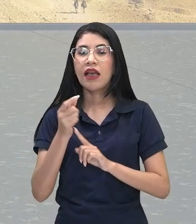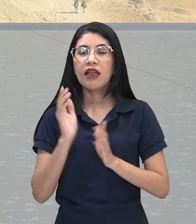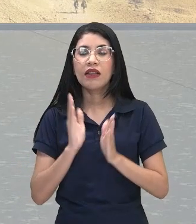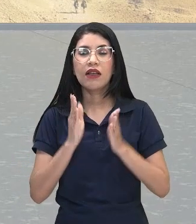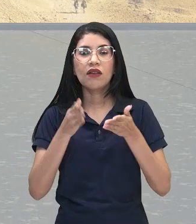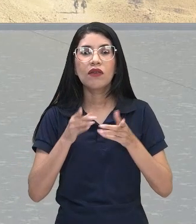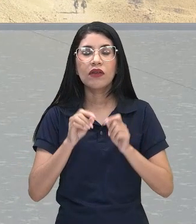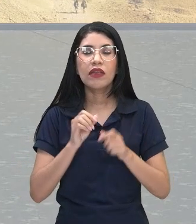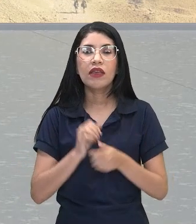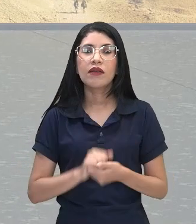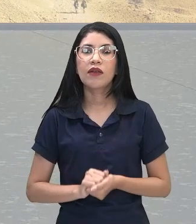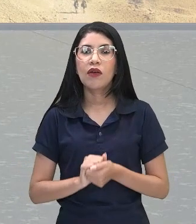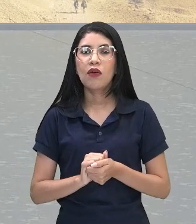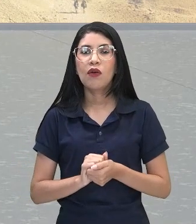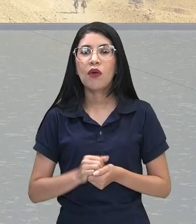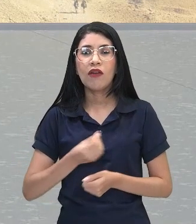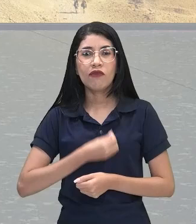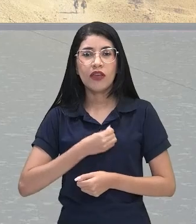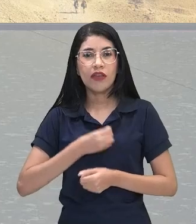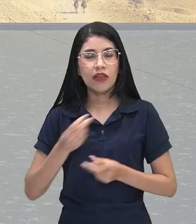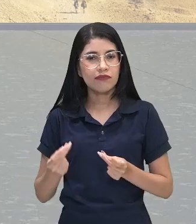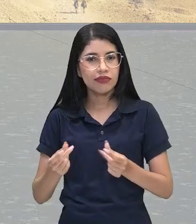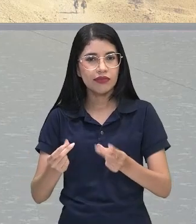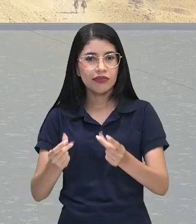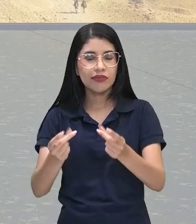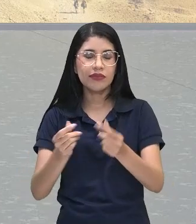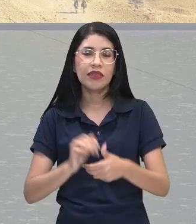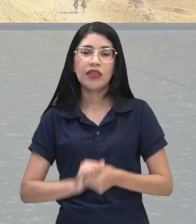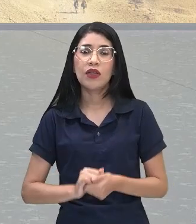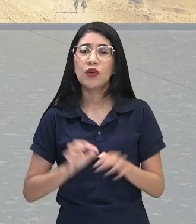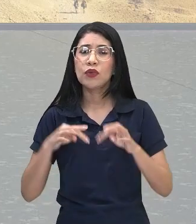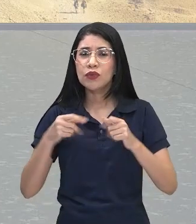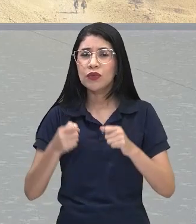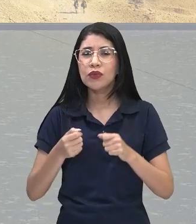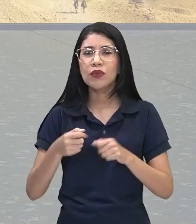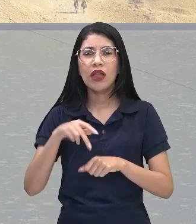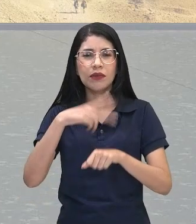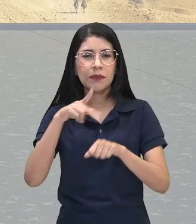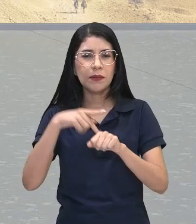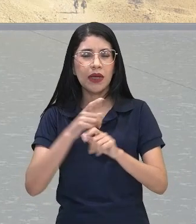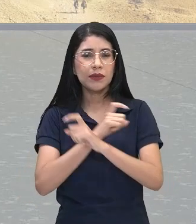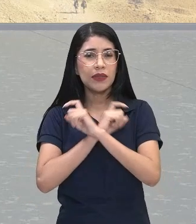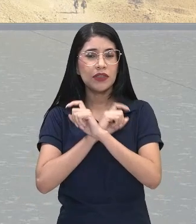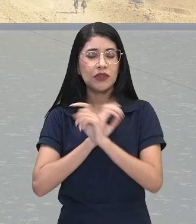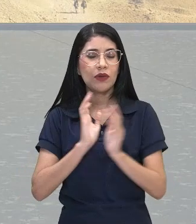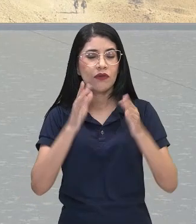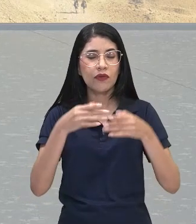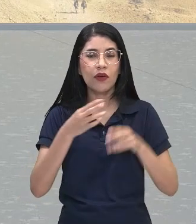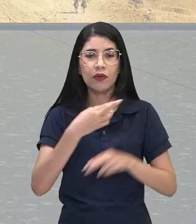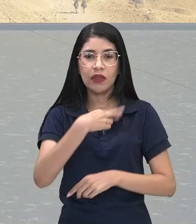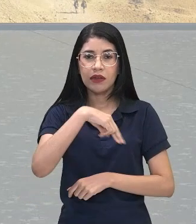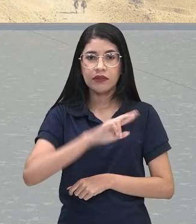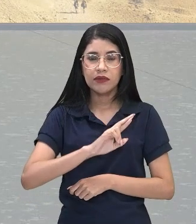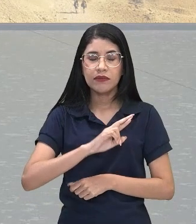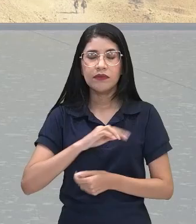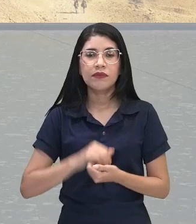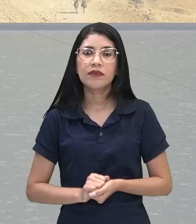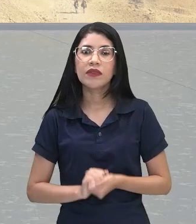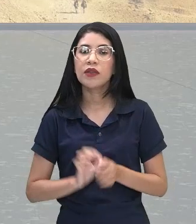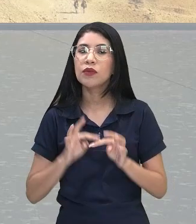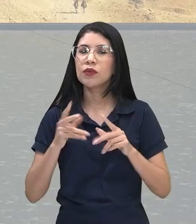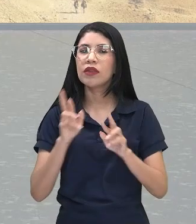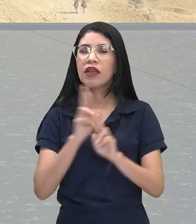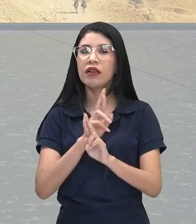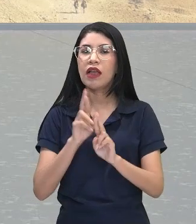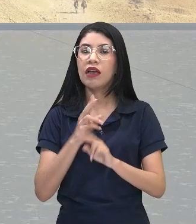a eternidade. Então, tudo no Egito era voltado para a religiosidade. Então, tudo está